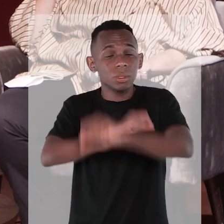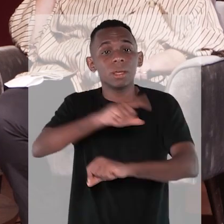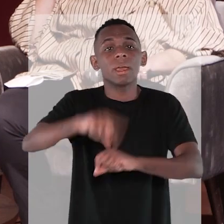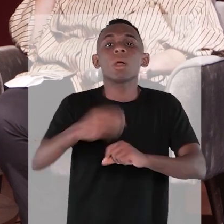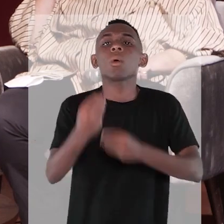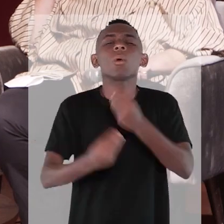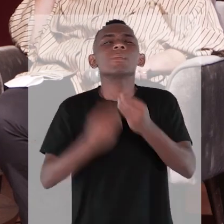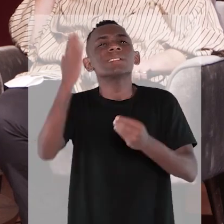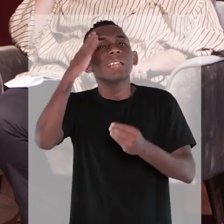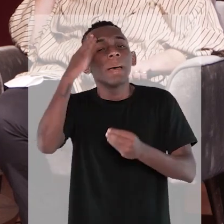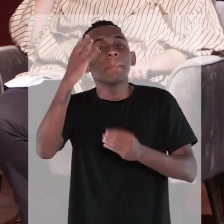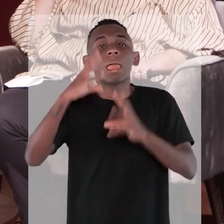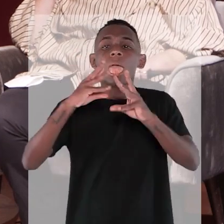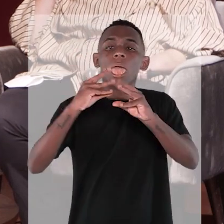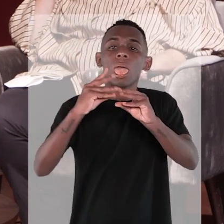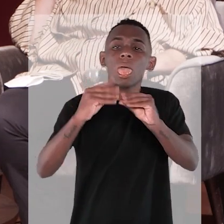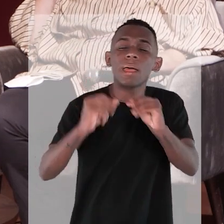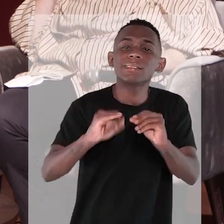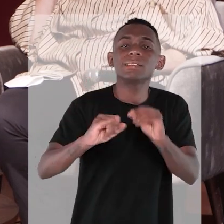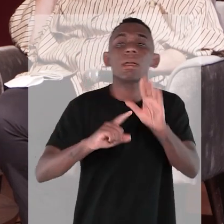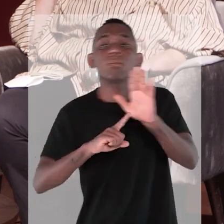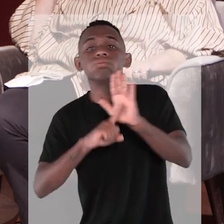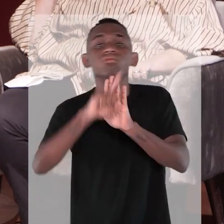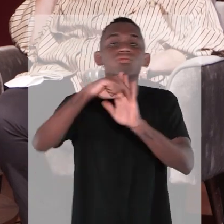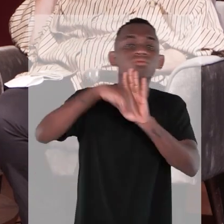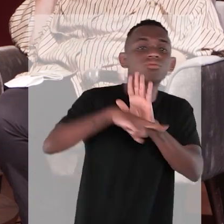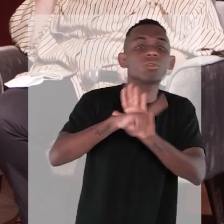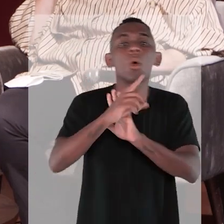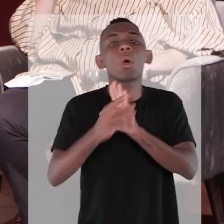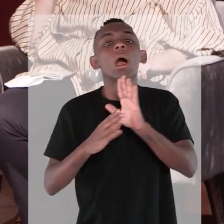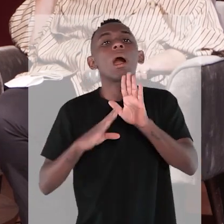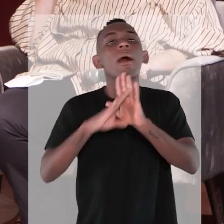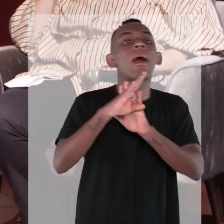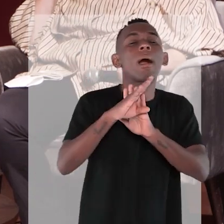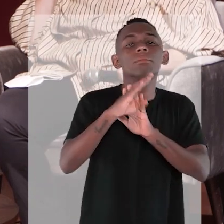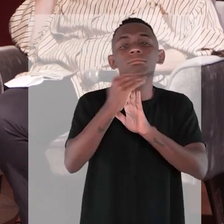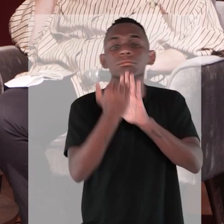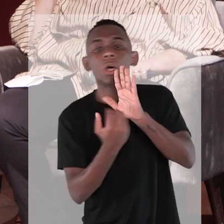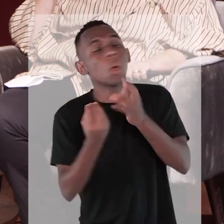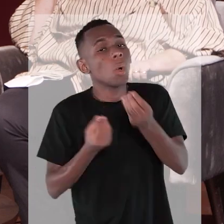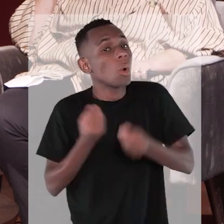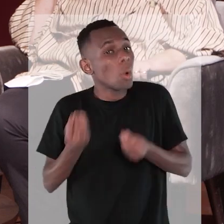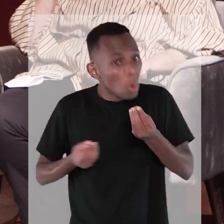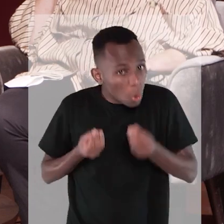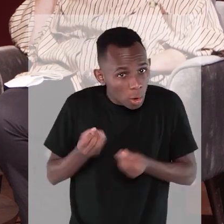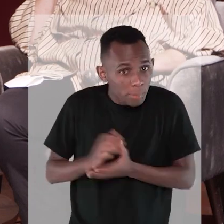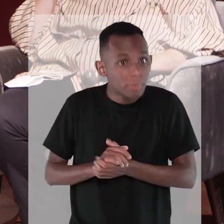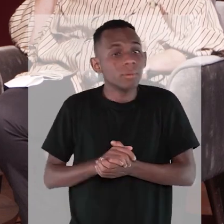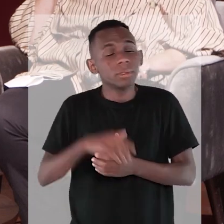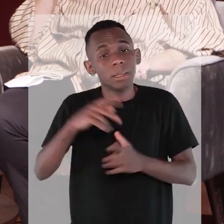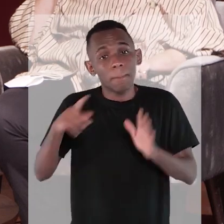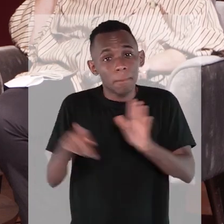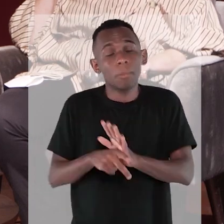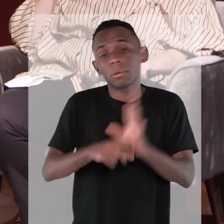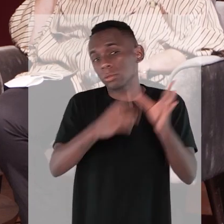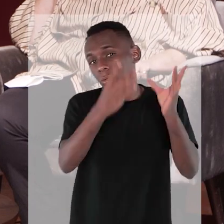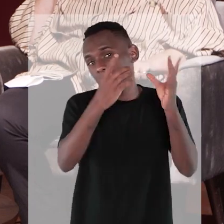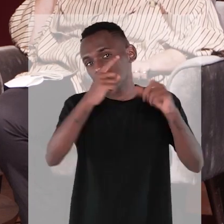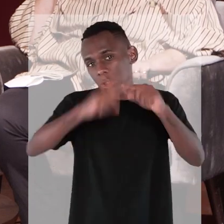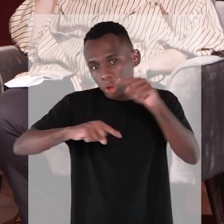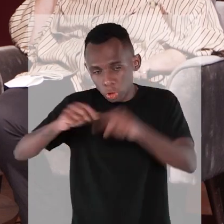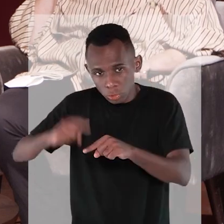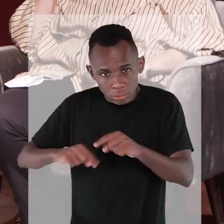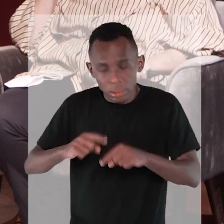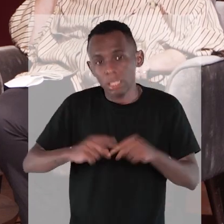nós estamos assistindo, né, na cena pública, né, do patrimônio público, né,